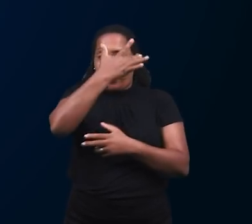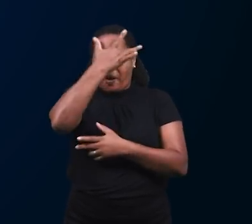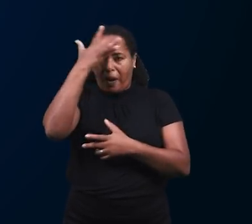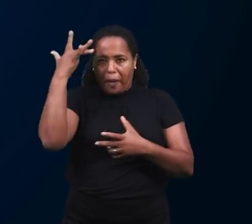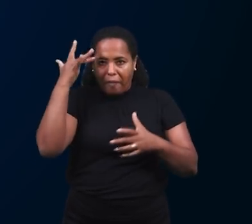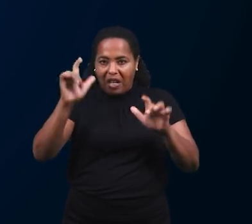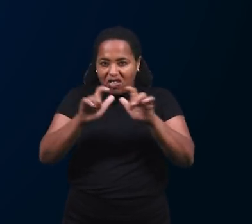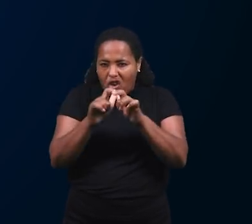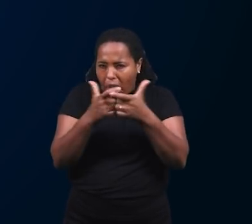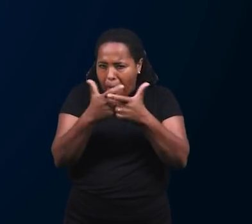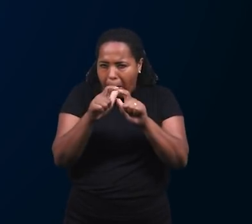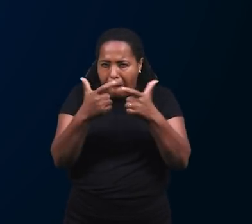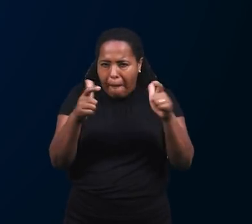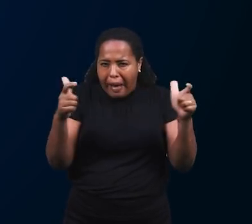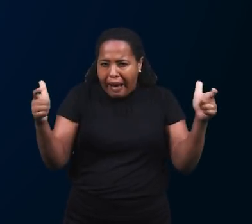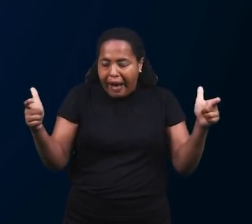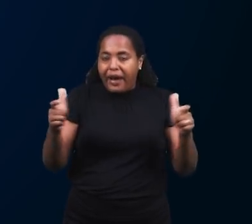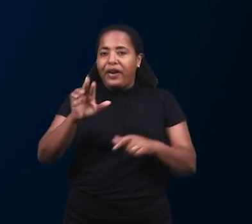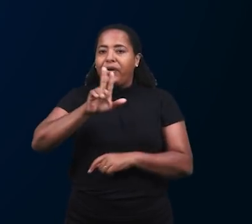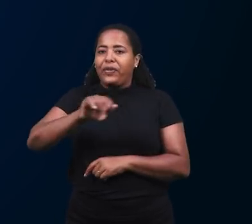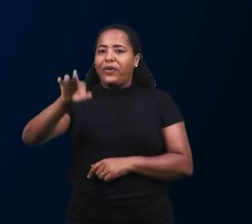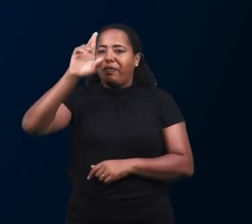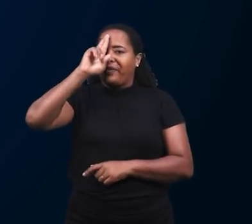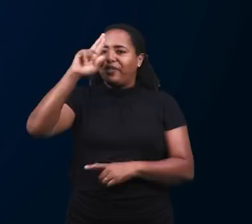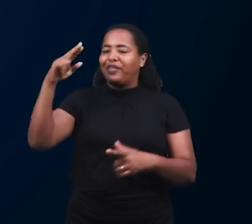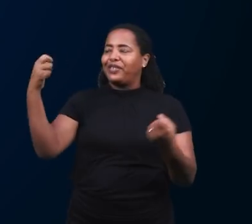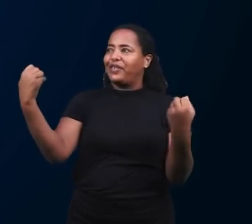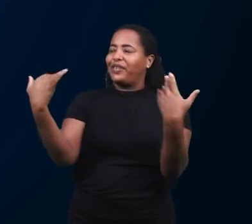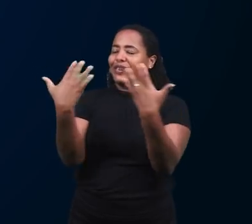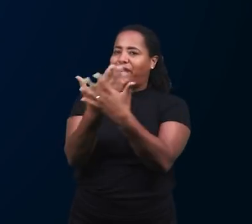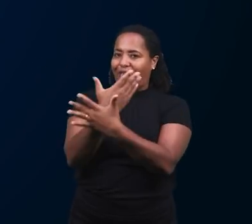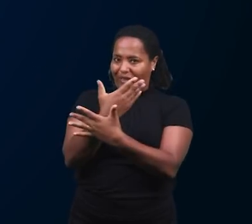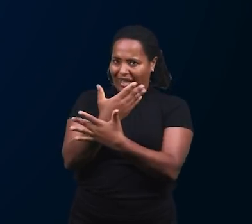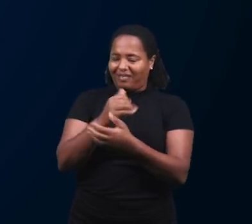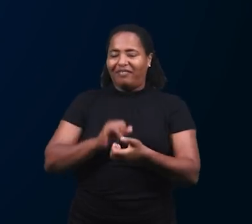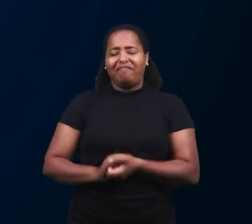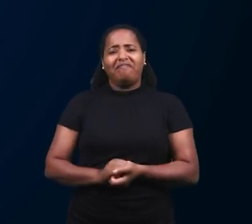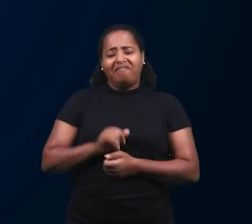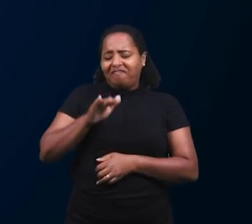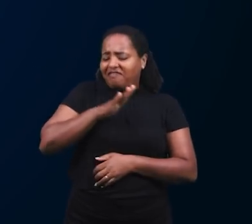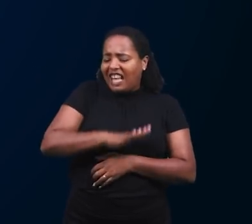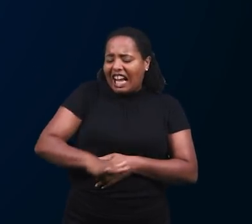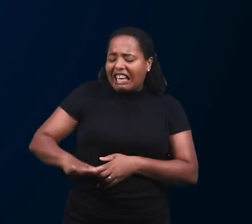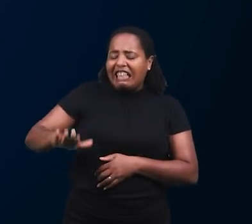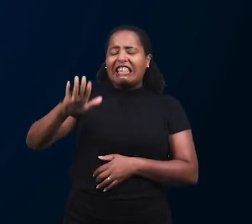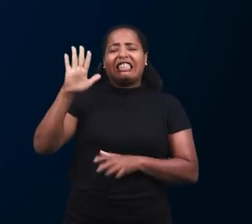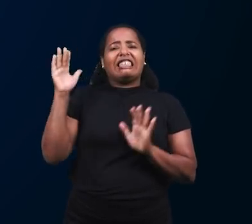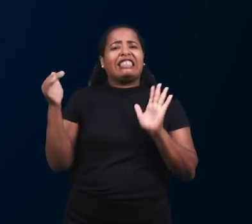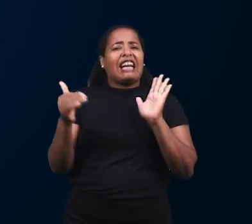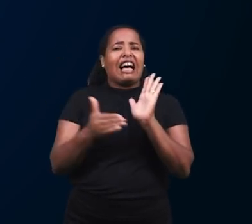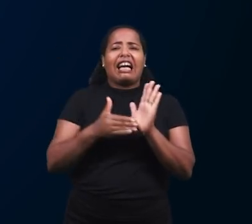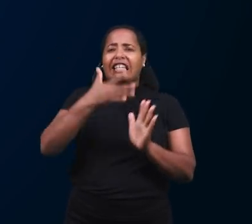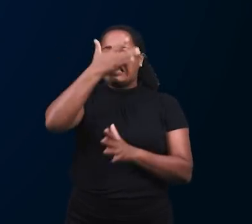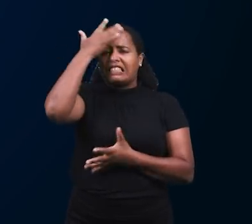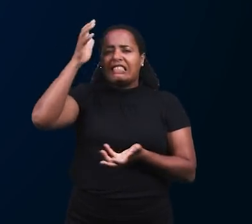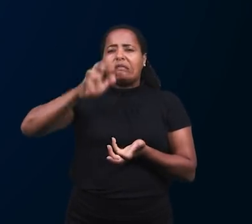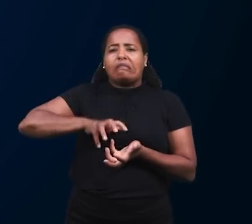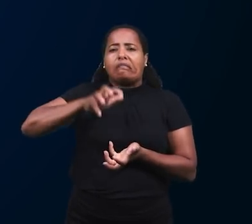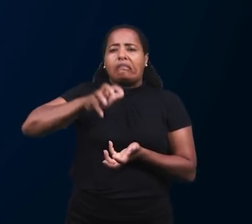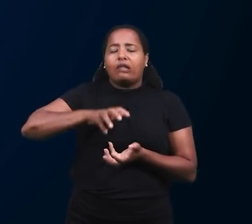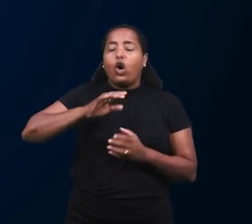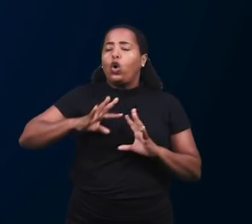em cada reunião que é feita, o número de pessoas tem aumentado e o nome do Senhor ele tem sido glorificado. Desde